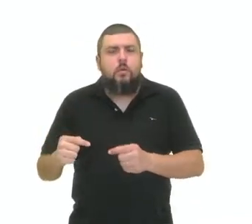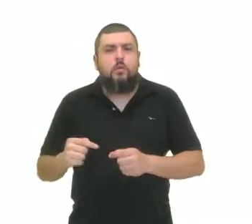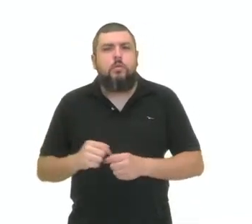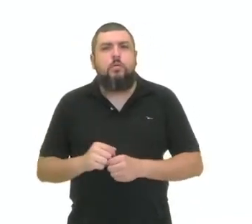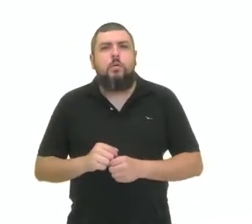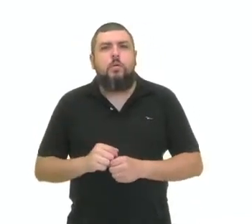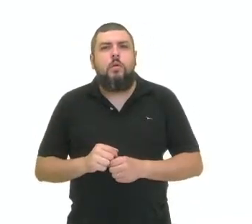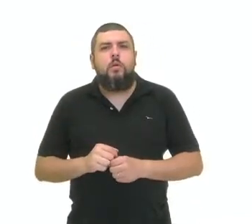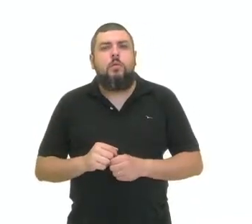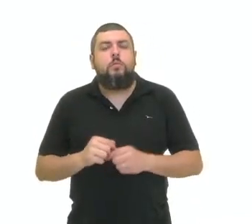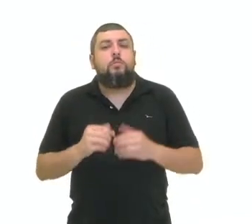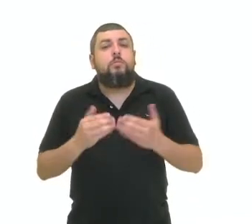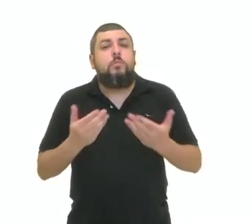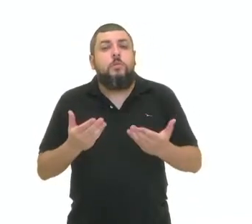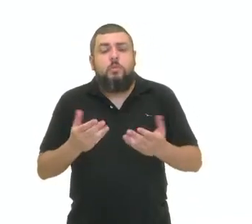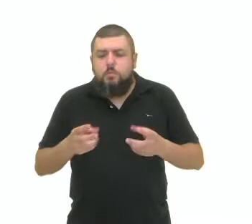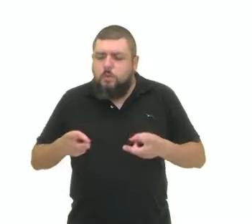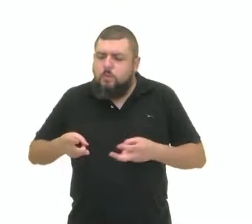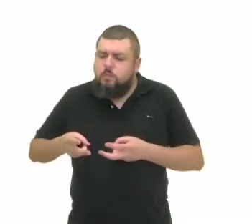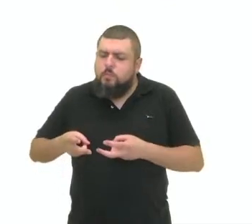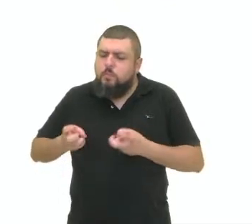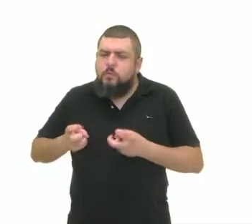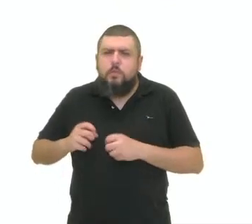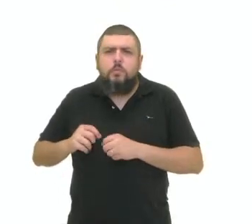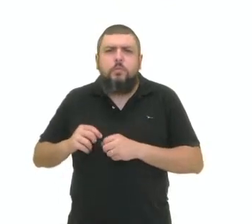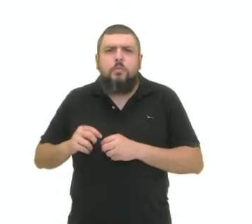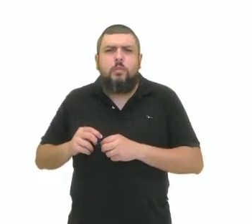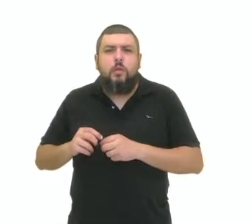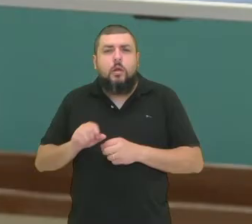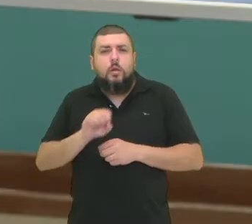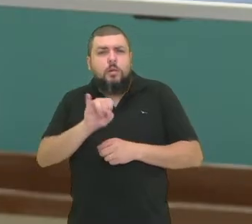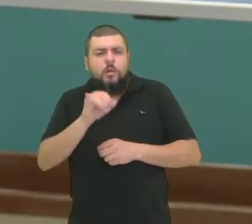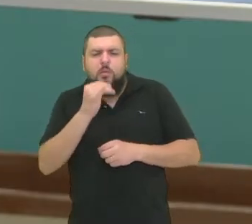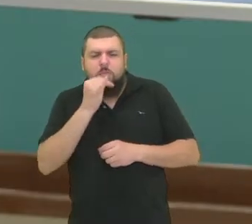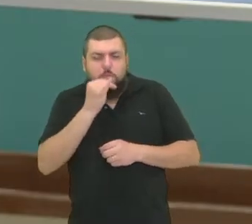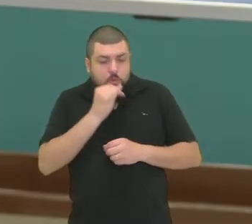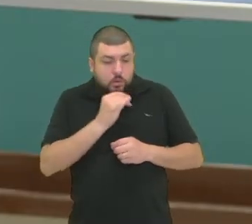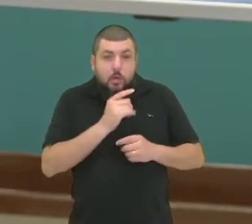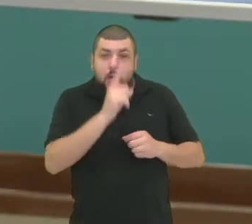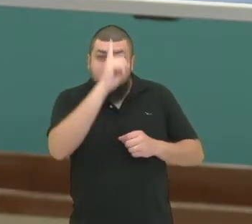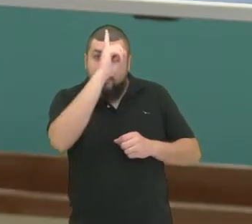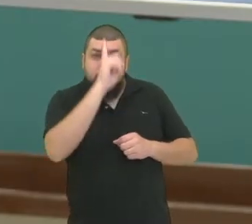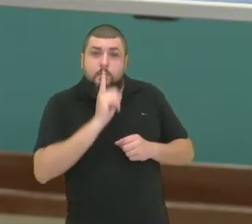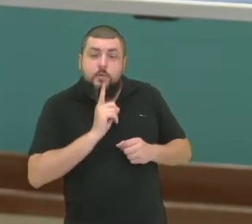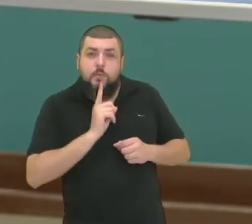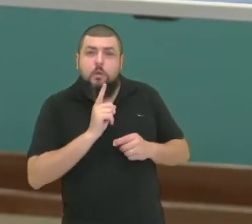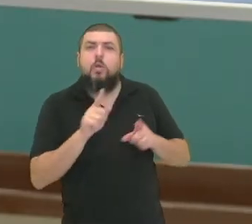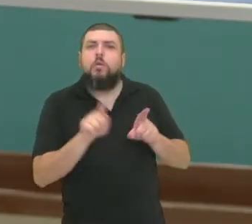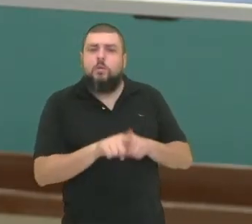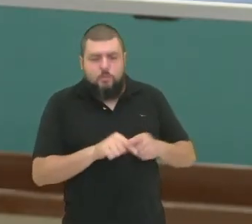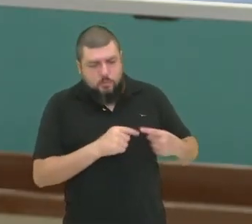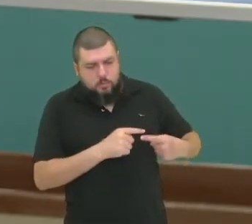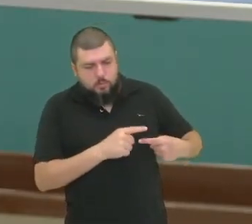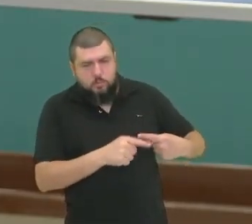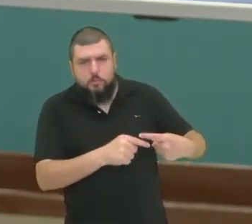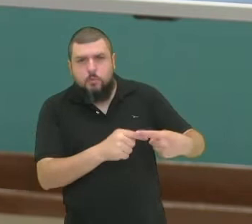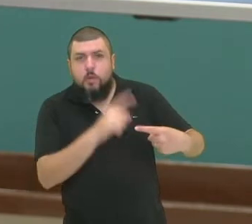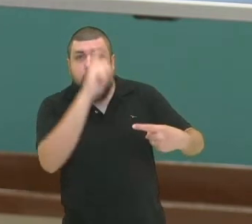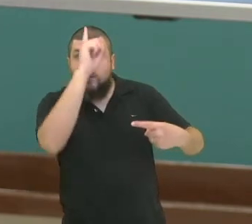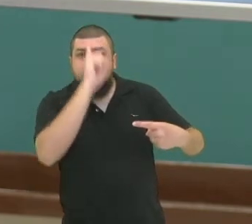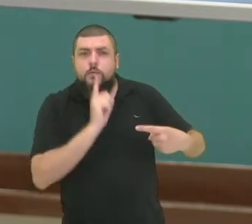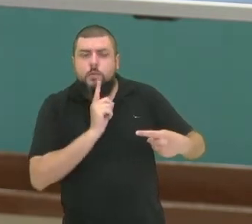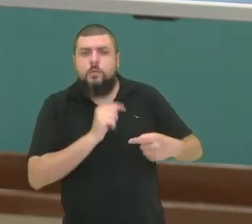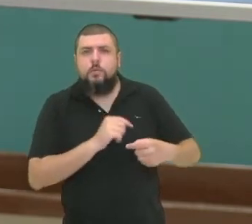apresentavam nenhuma variação. Então, se eram sementes amarelas, os descendentes, sementes amarelas.